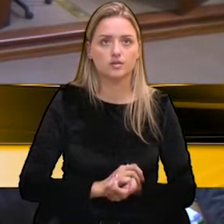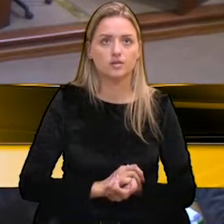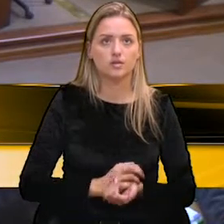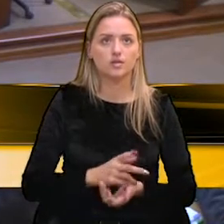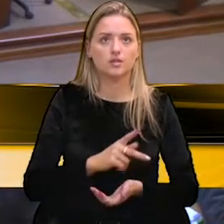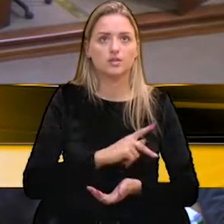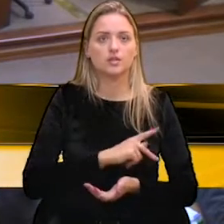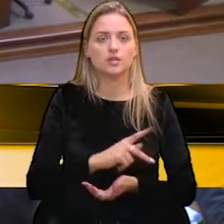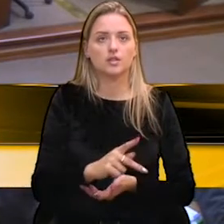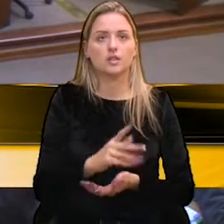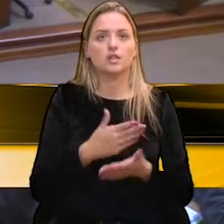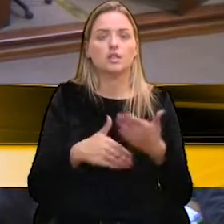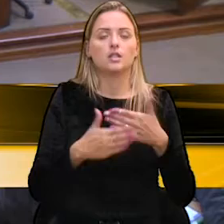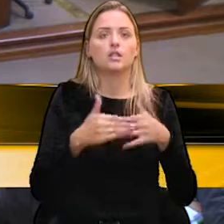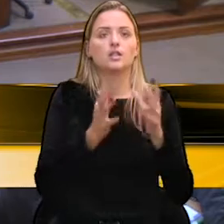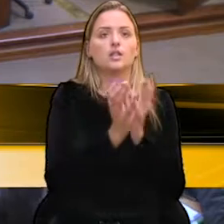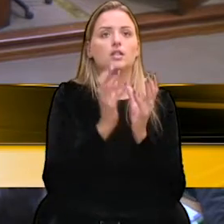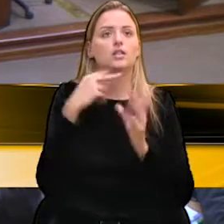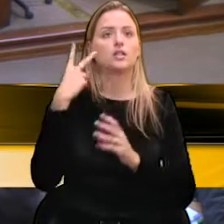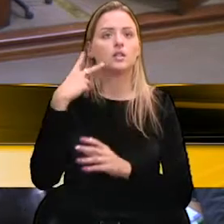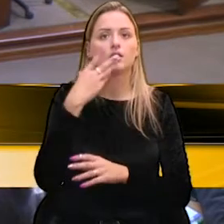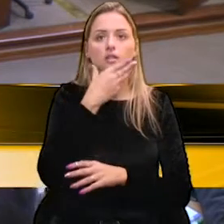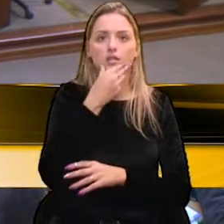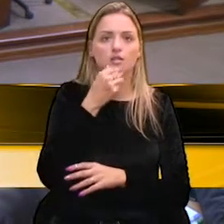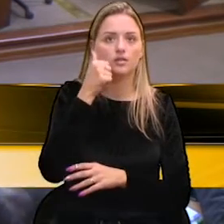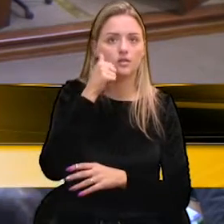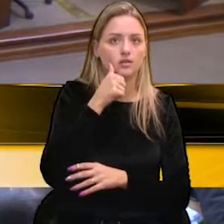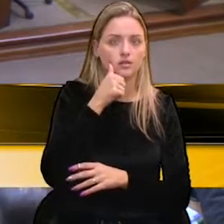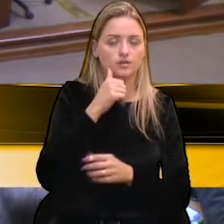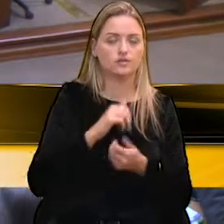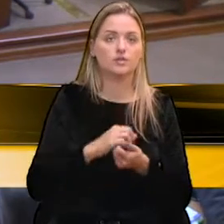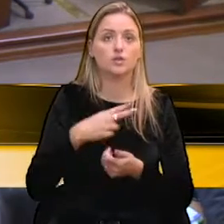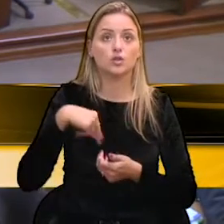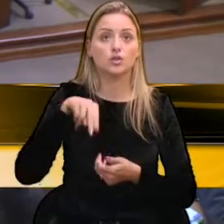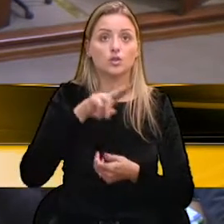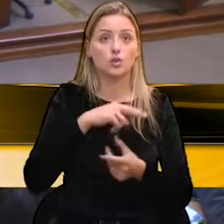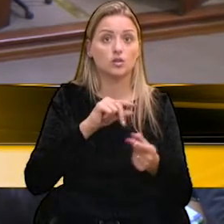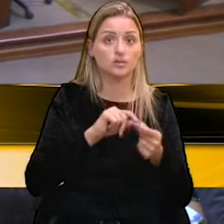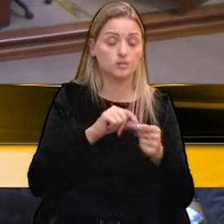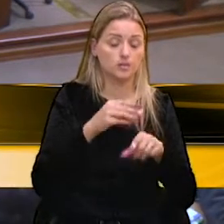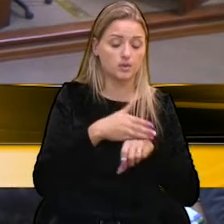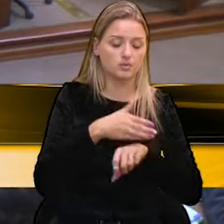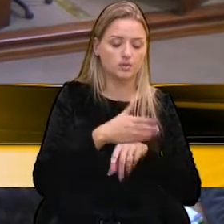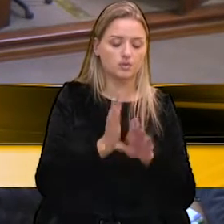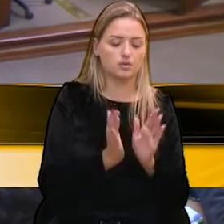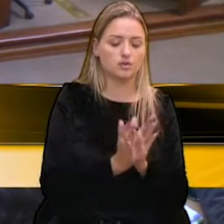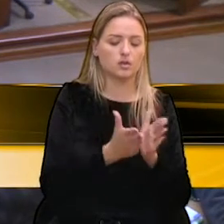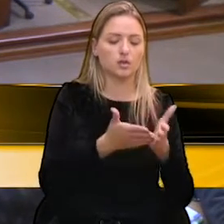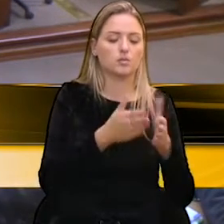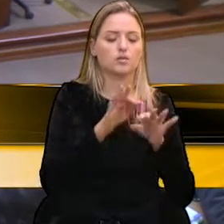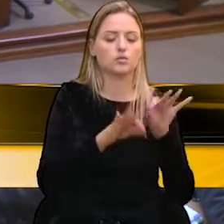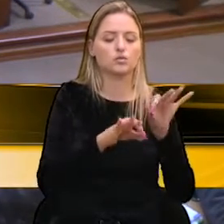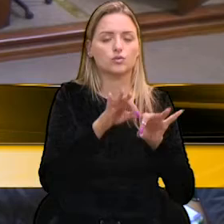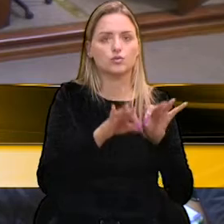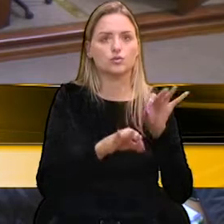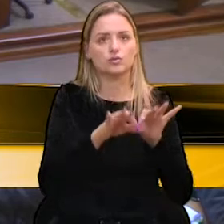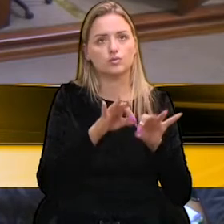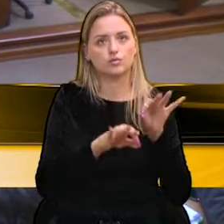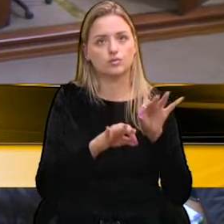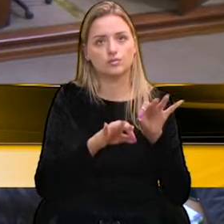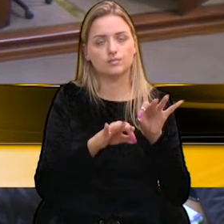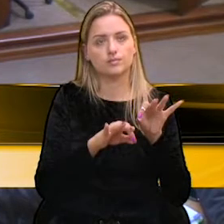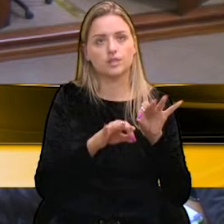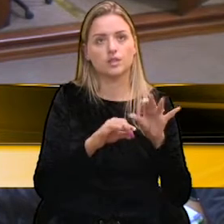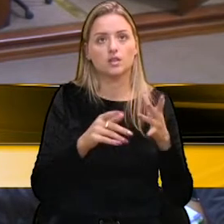Senhor presidente, nobres colegas, vereadores e vereadoras, nós, fazendo parte da Comissão de Justiça,